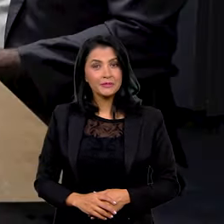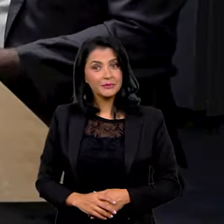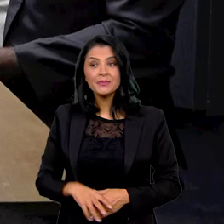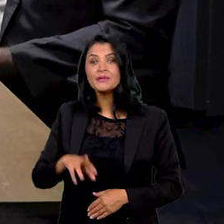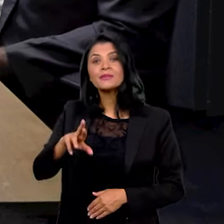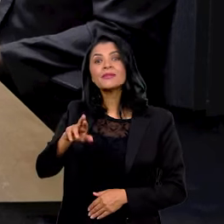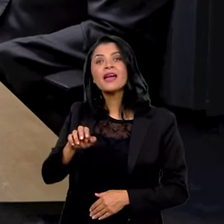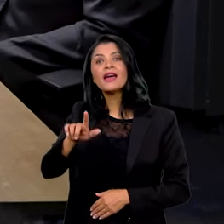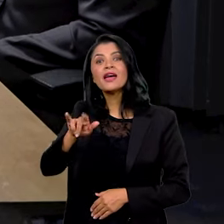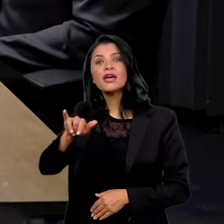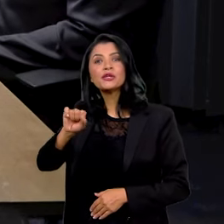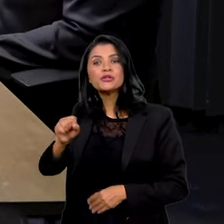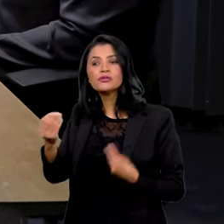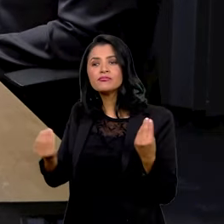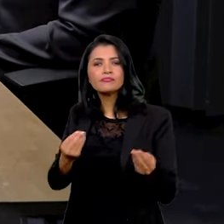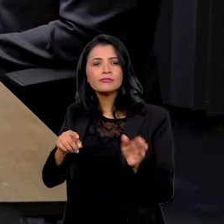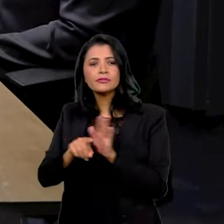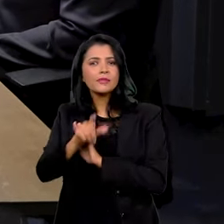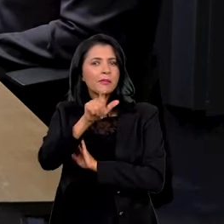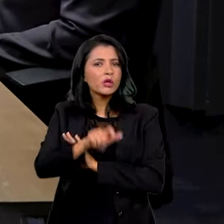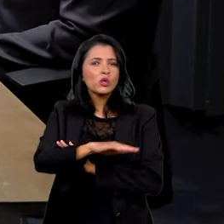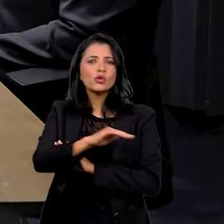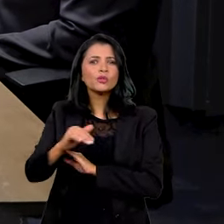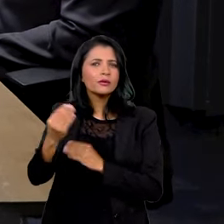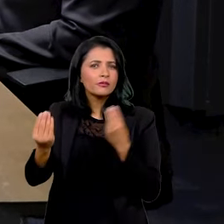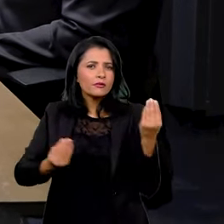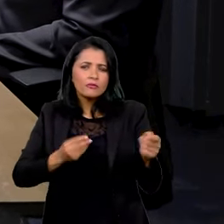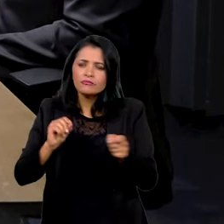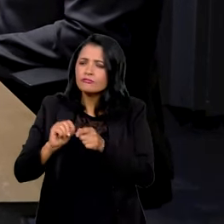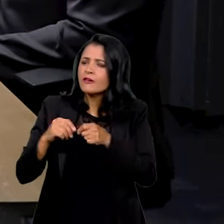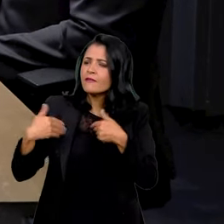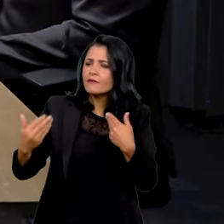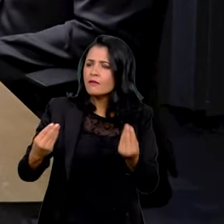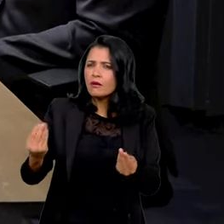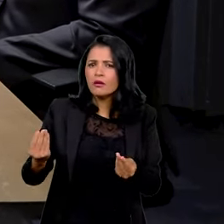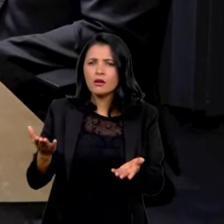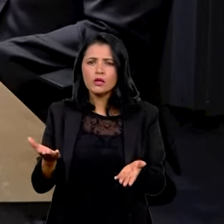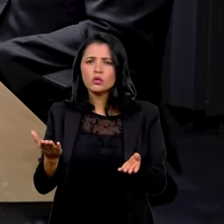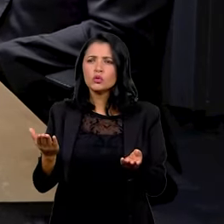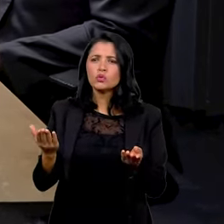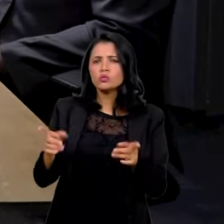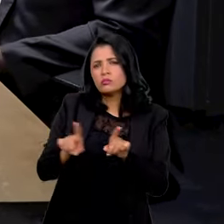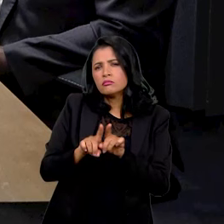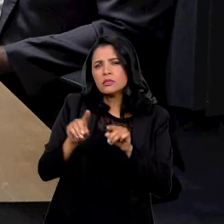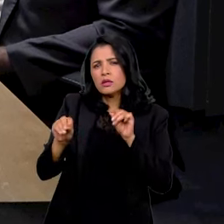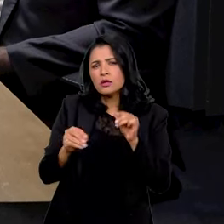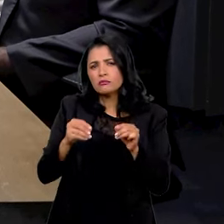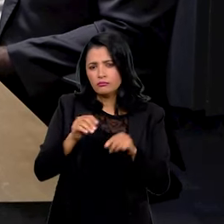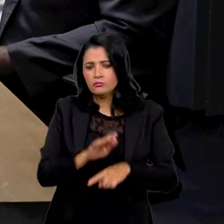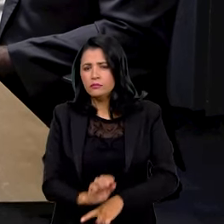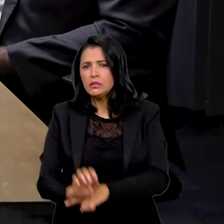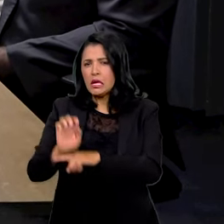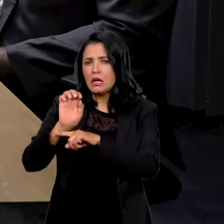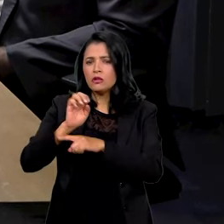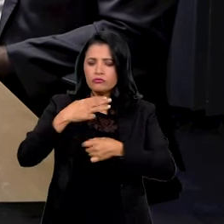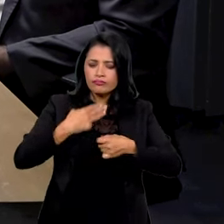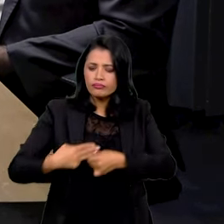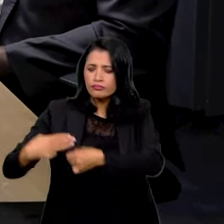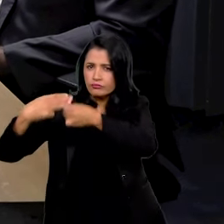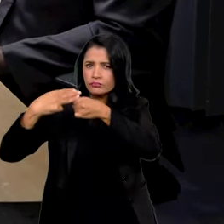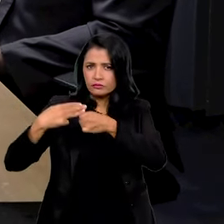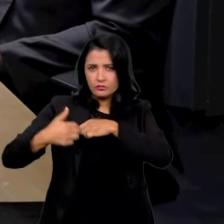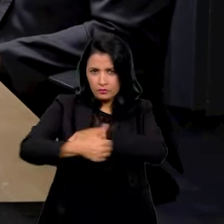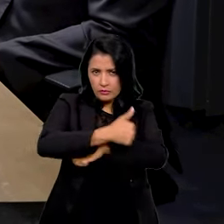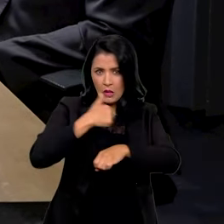ris como esse pessoal é convocado como foi feita a convocação deles e de que forma os estados os municípios os